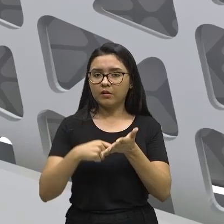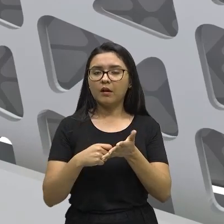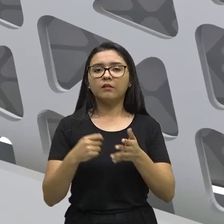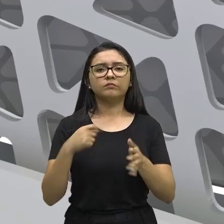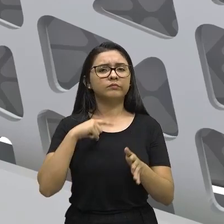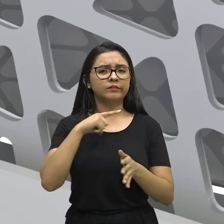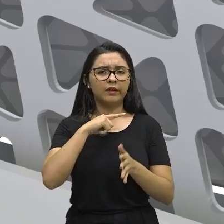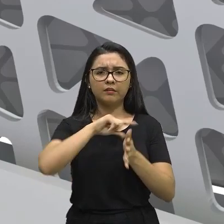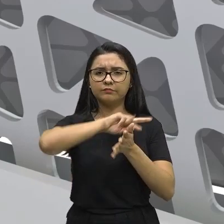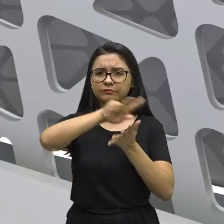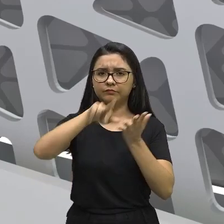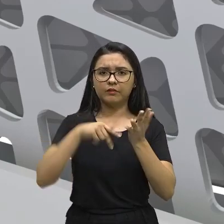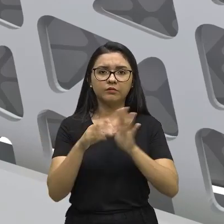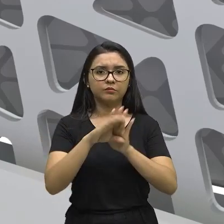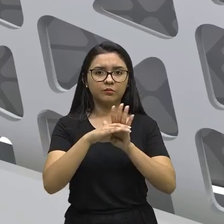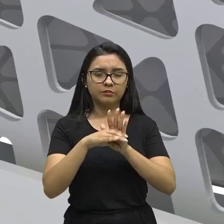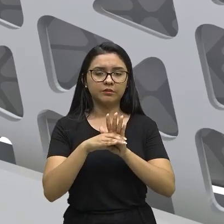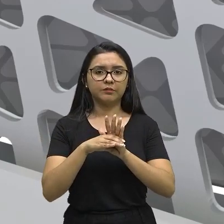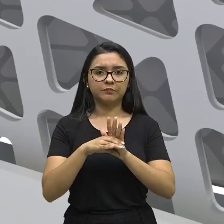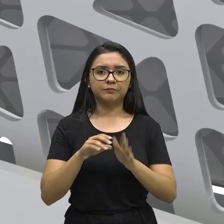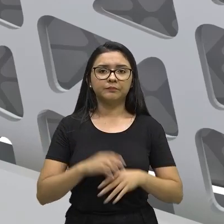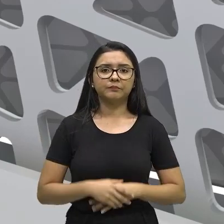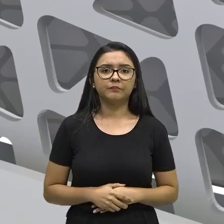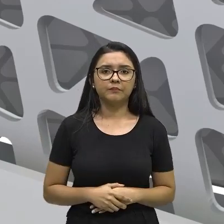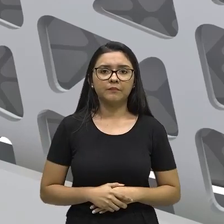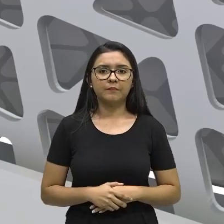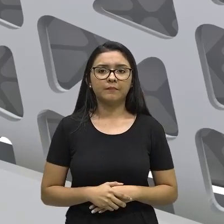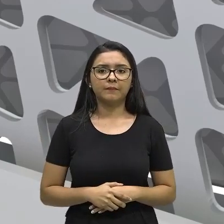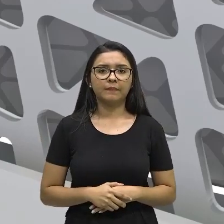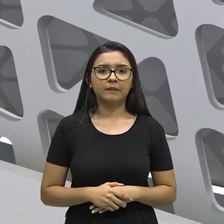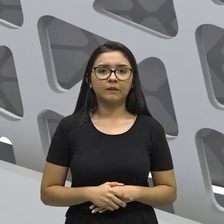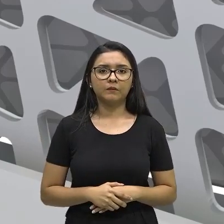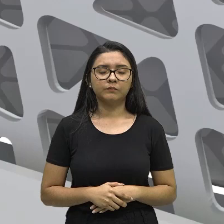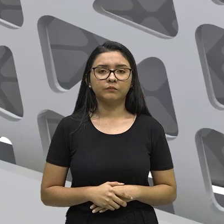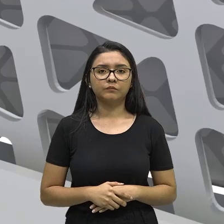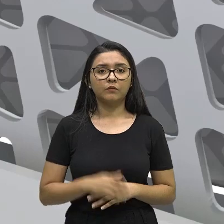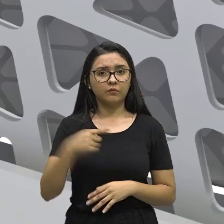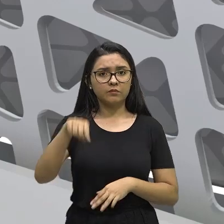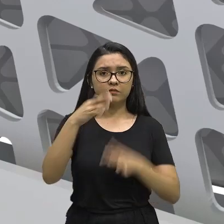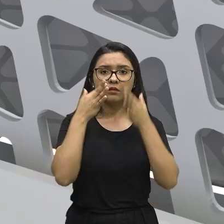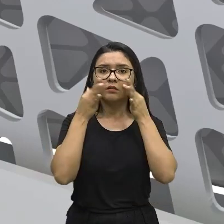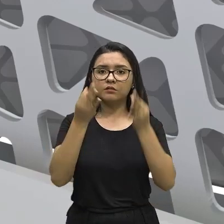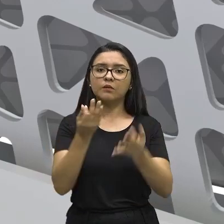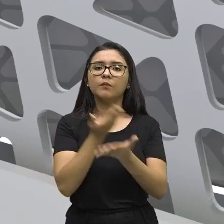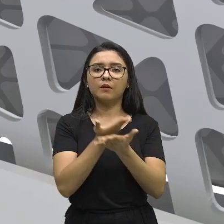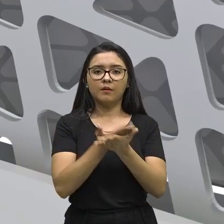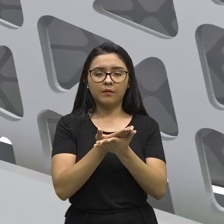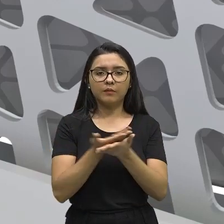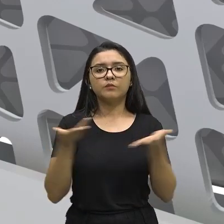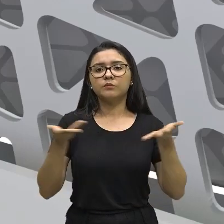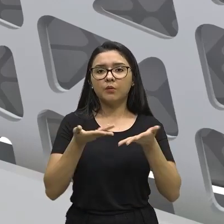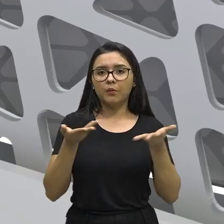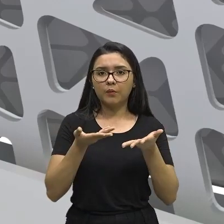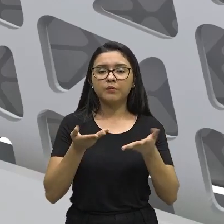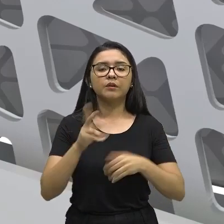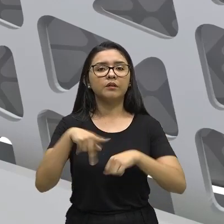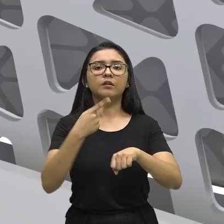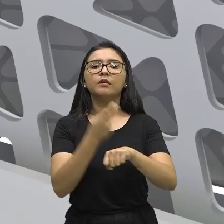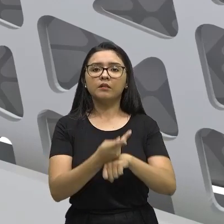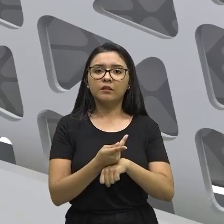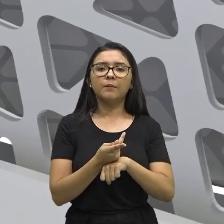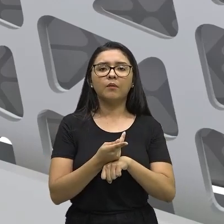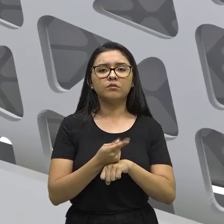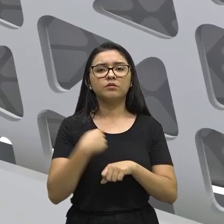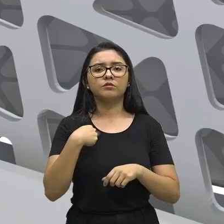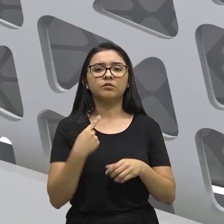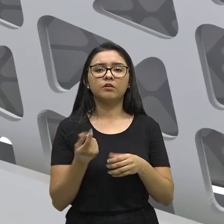e aí é importante que você anote, tá bom? Fique ligado aí na nossa aula e aí depois a gente